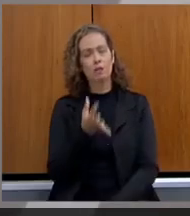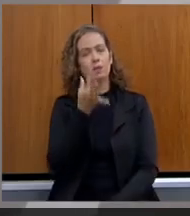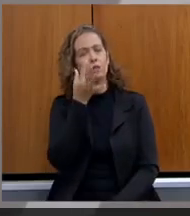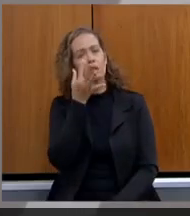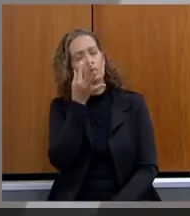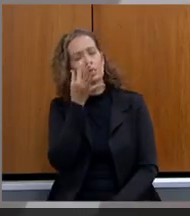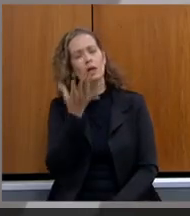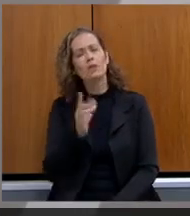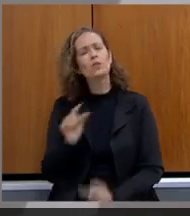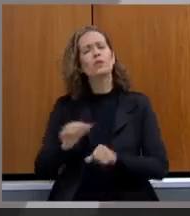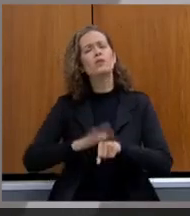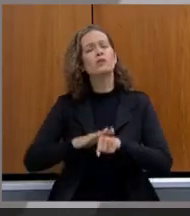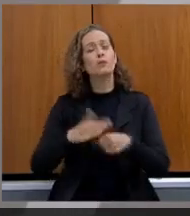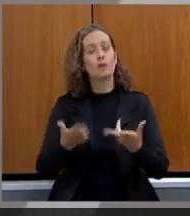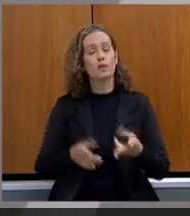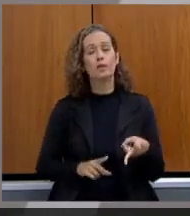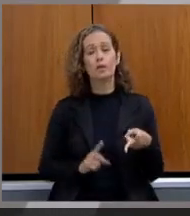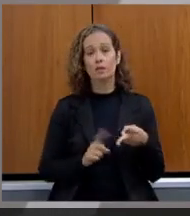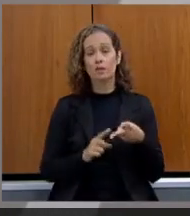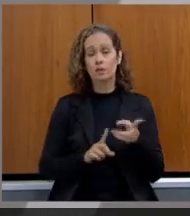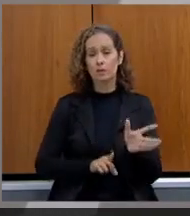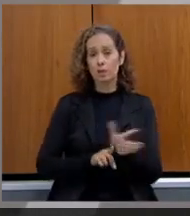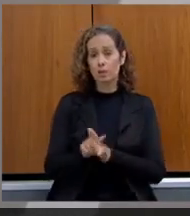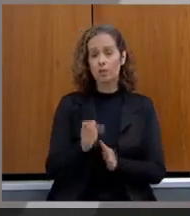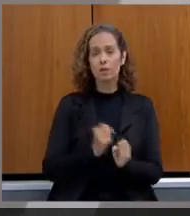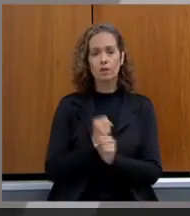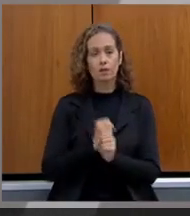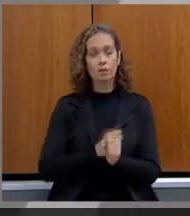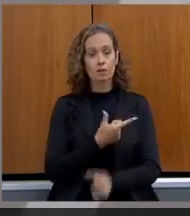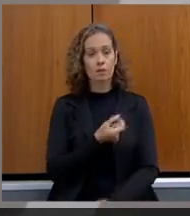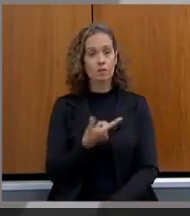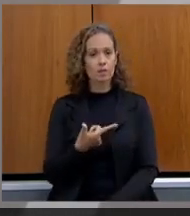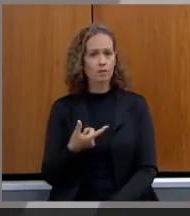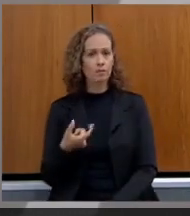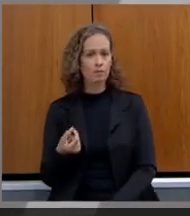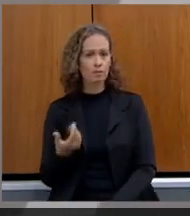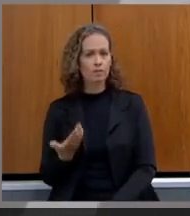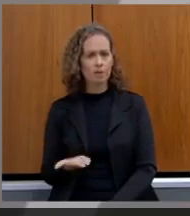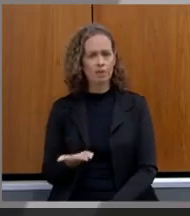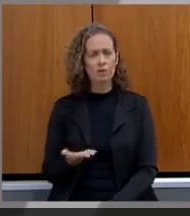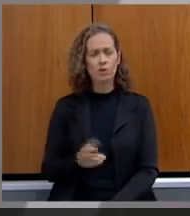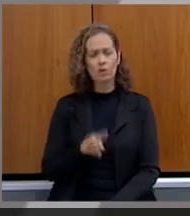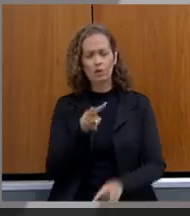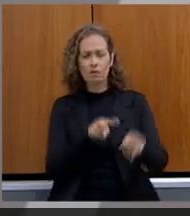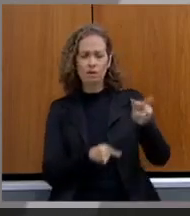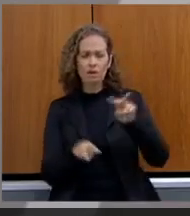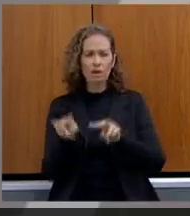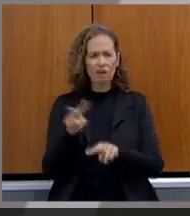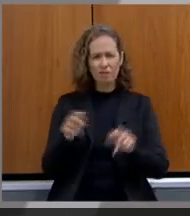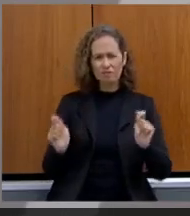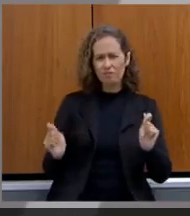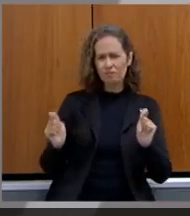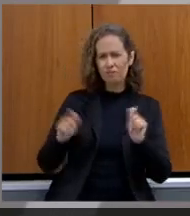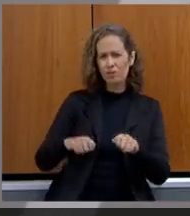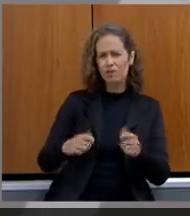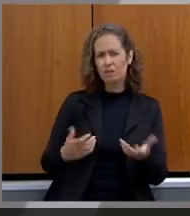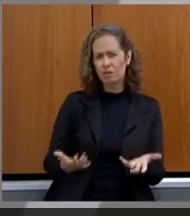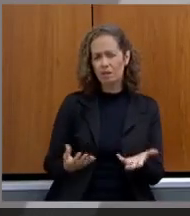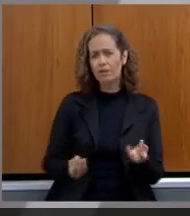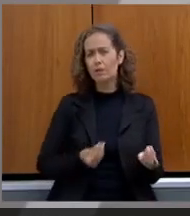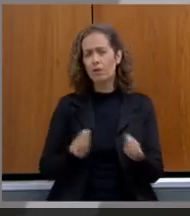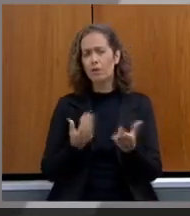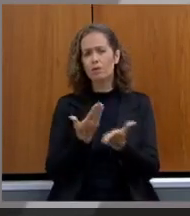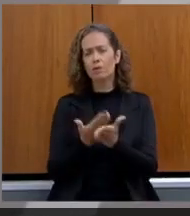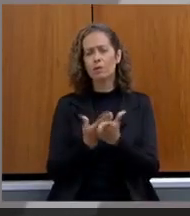estado de Minas Gerais na segunda nesse ano de 2020 foi possível avaliar a efetividade do